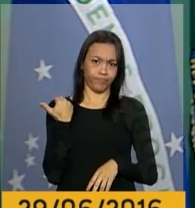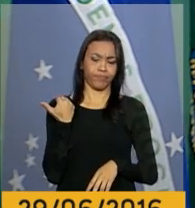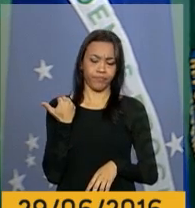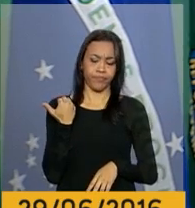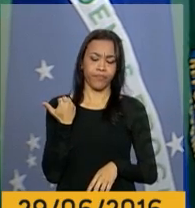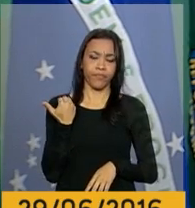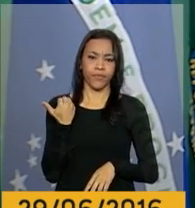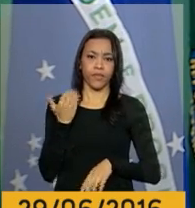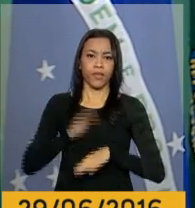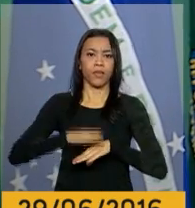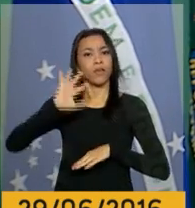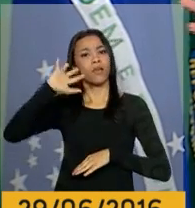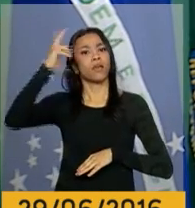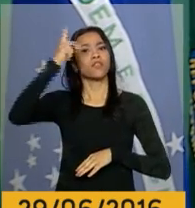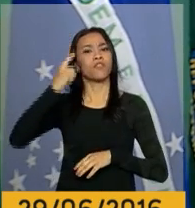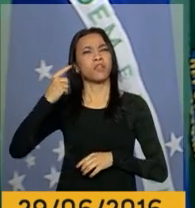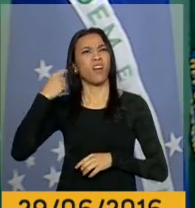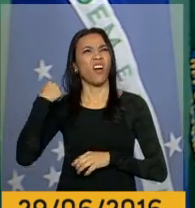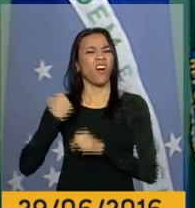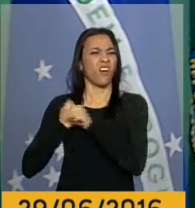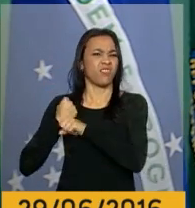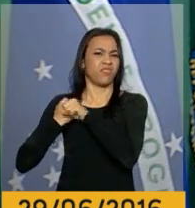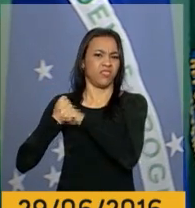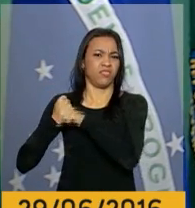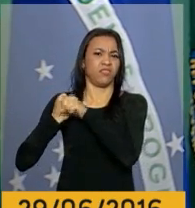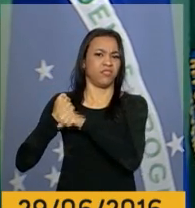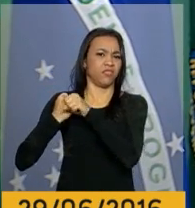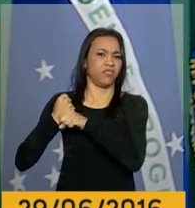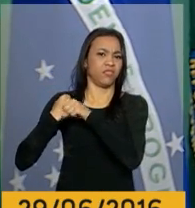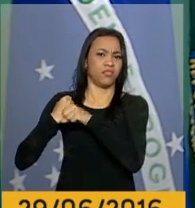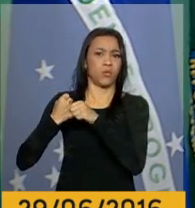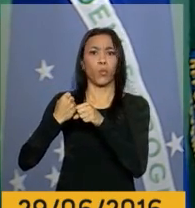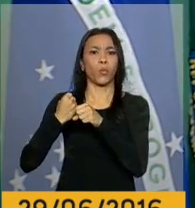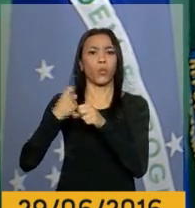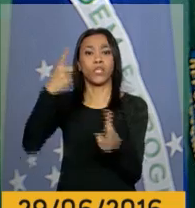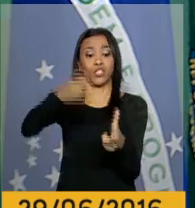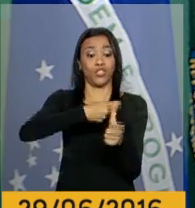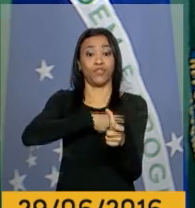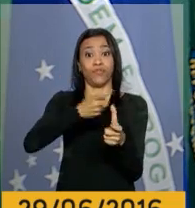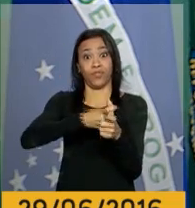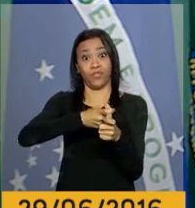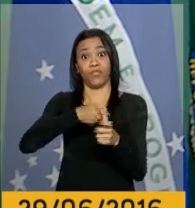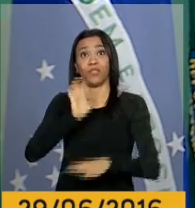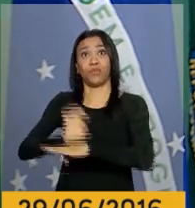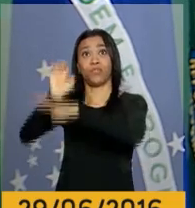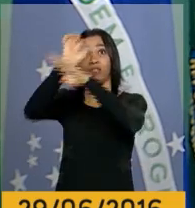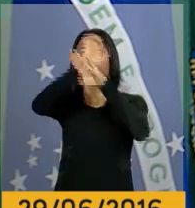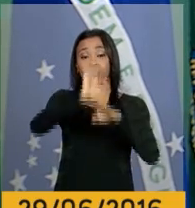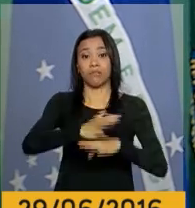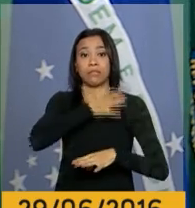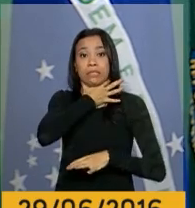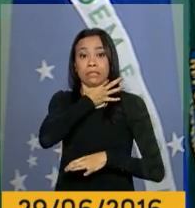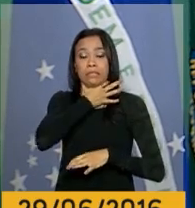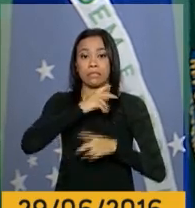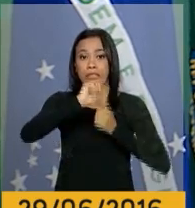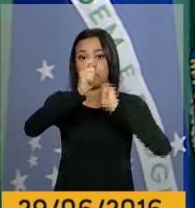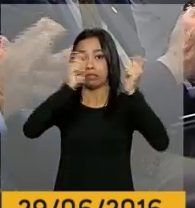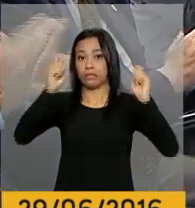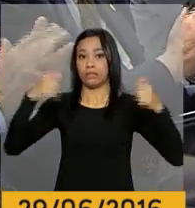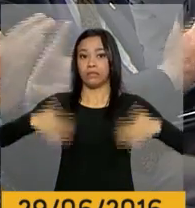solucionamos uma questão que vinha de anos passados, que era a questão da dívida dos estados, não é?